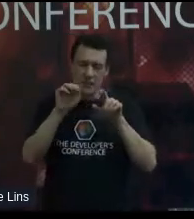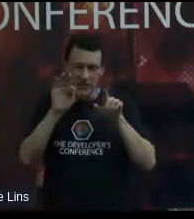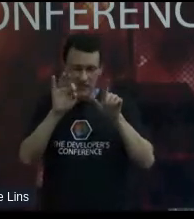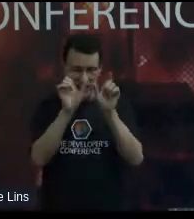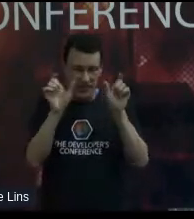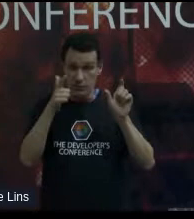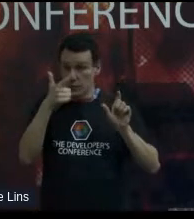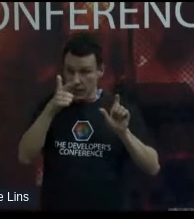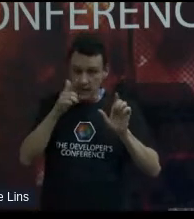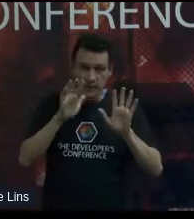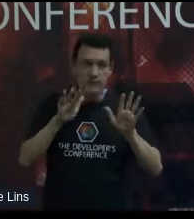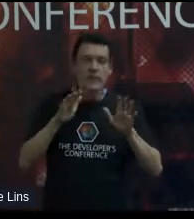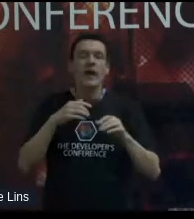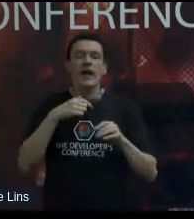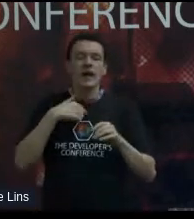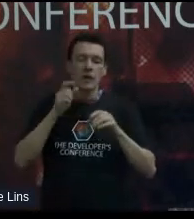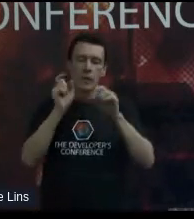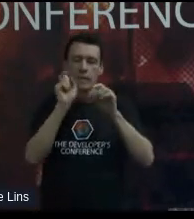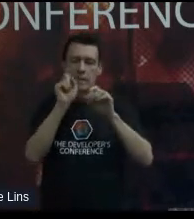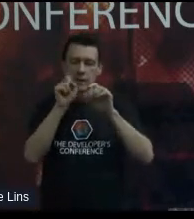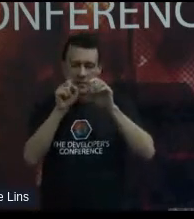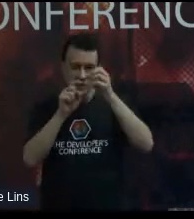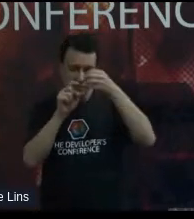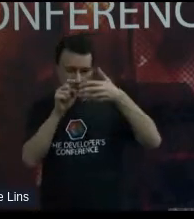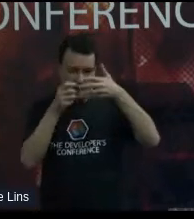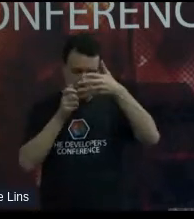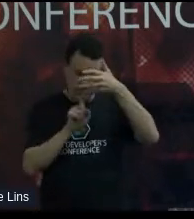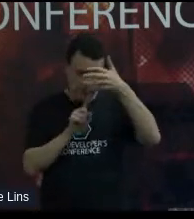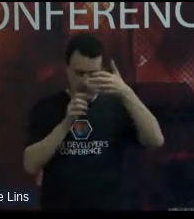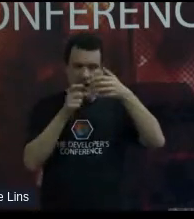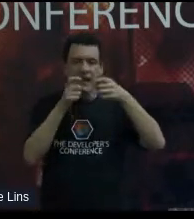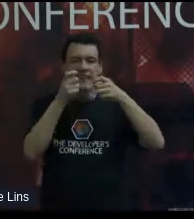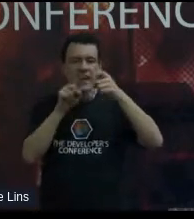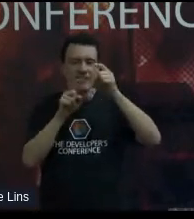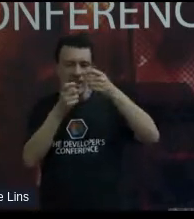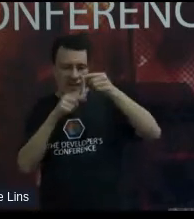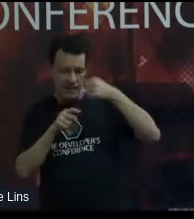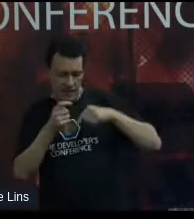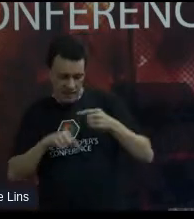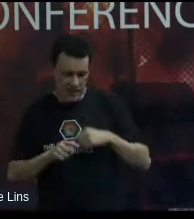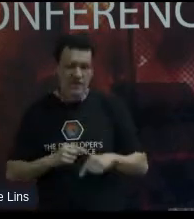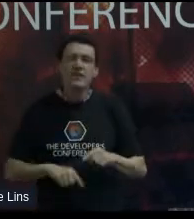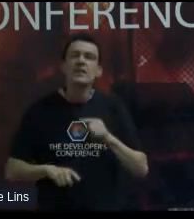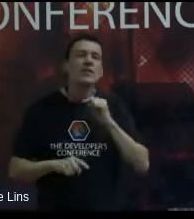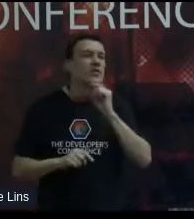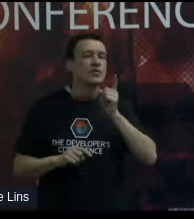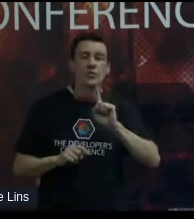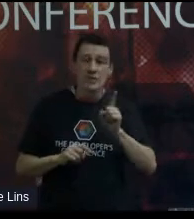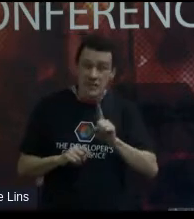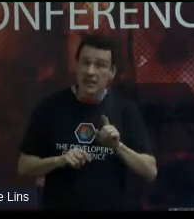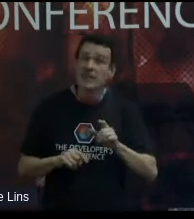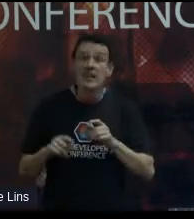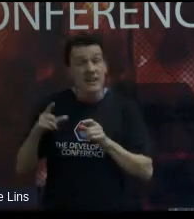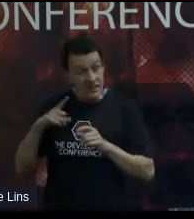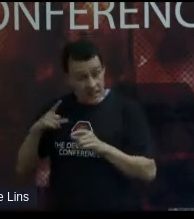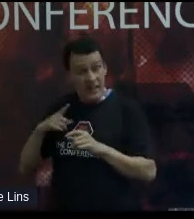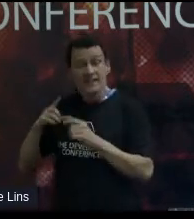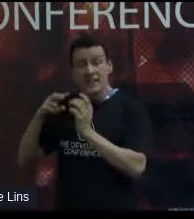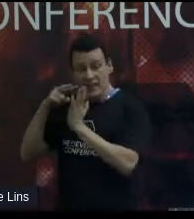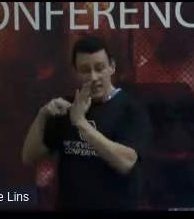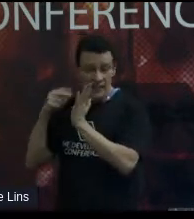de telas naveguem rapidamente pelo conteúdo, utilizando os recursos, né, disponibilizados pelas tecnologias